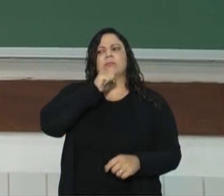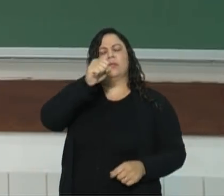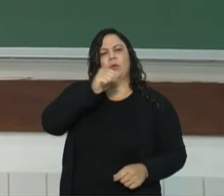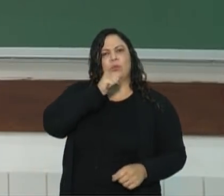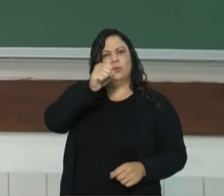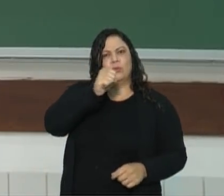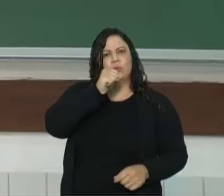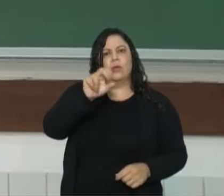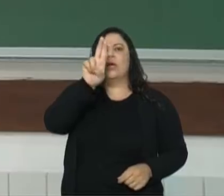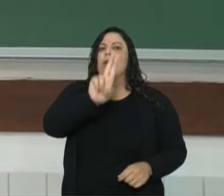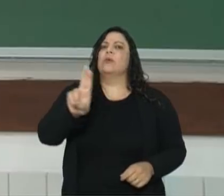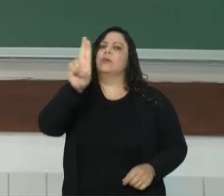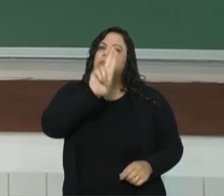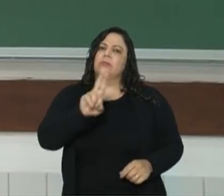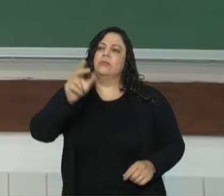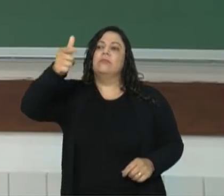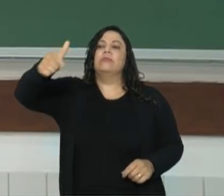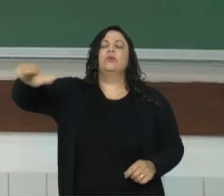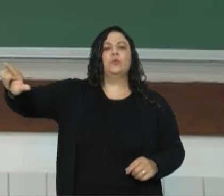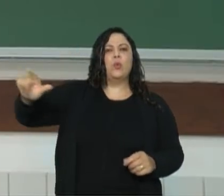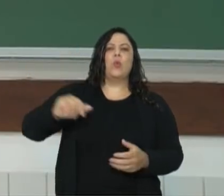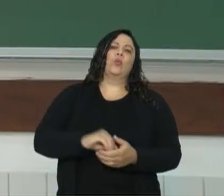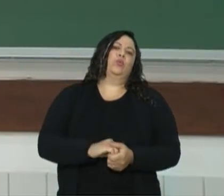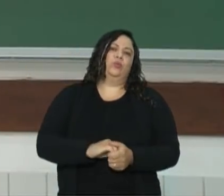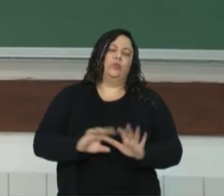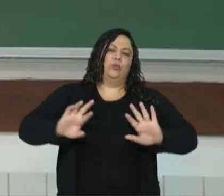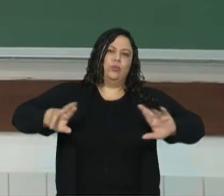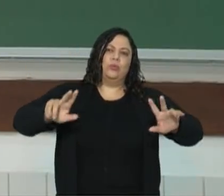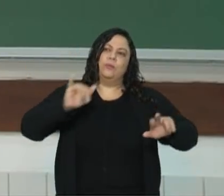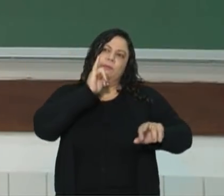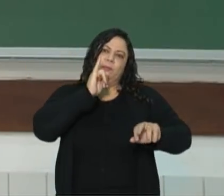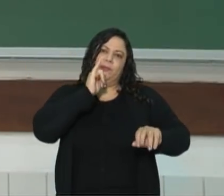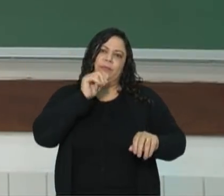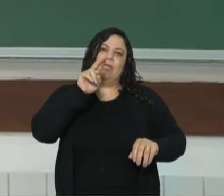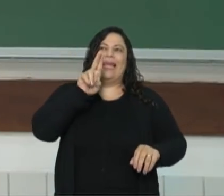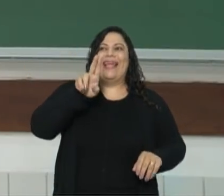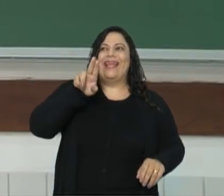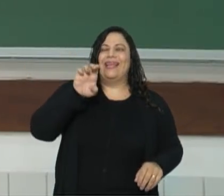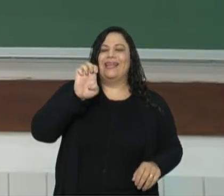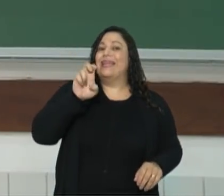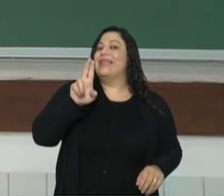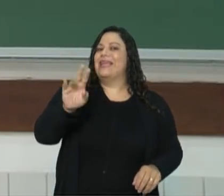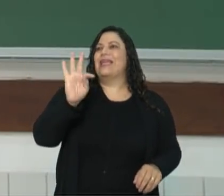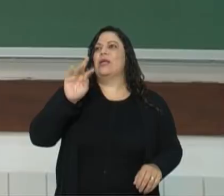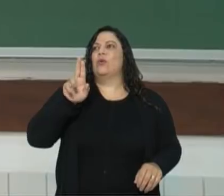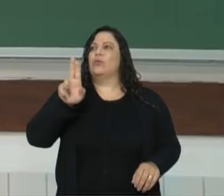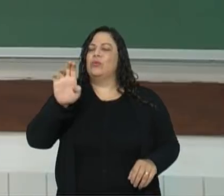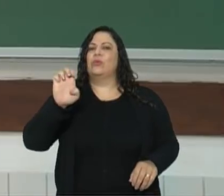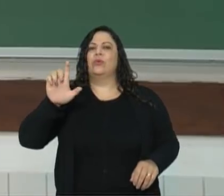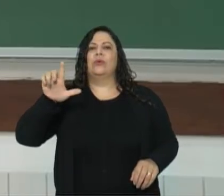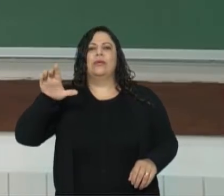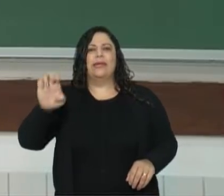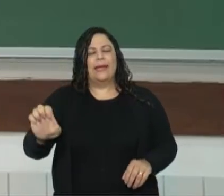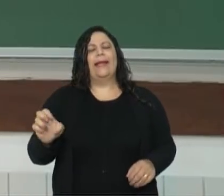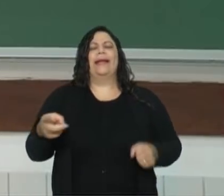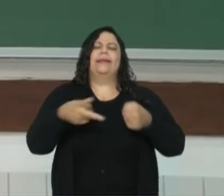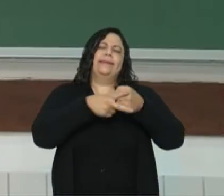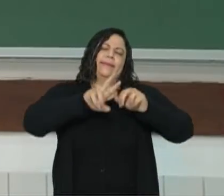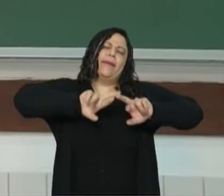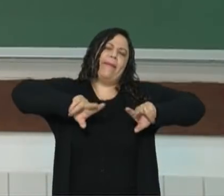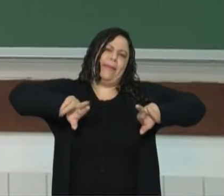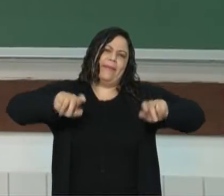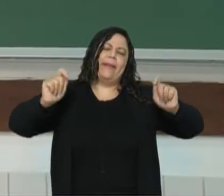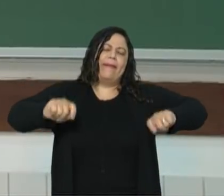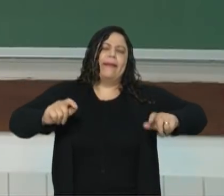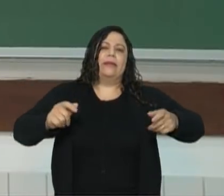que usem outras pessoas do discurso, que não essa que a gente vai observar agora, tá? Mas há um padrão, na